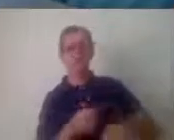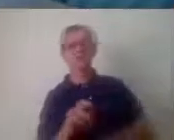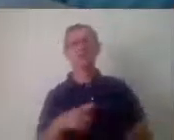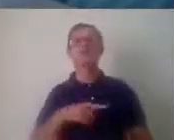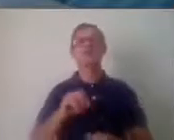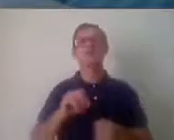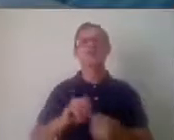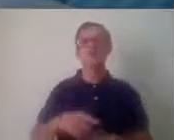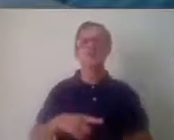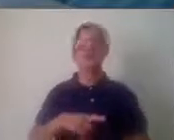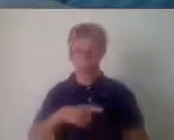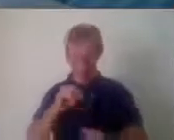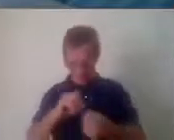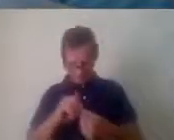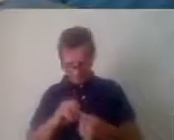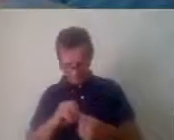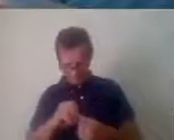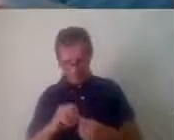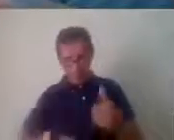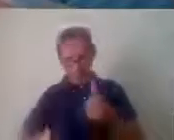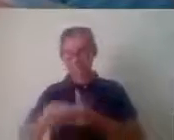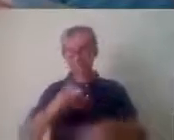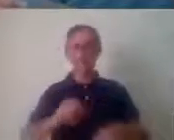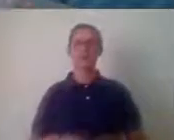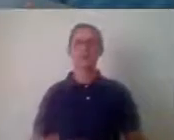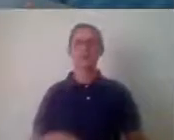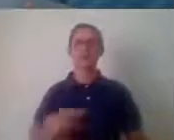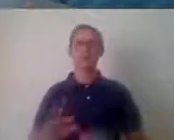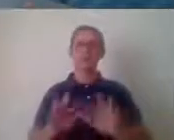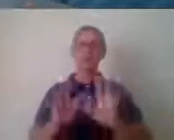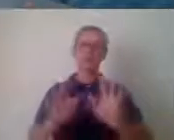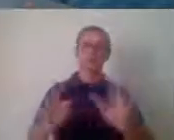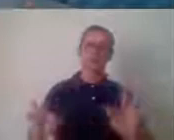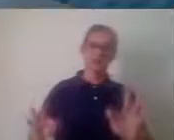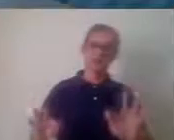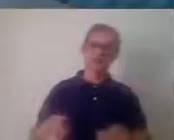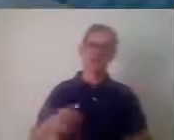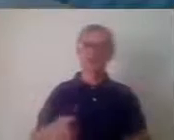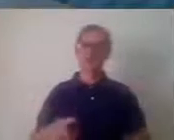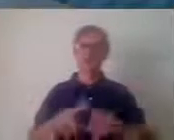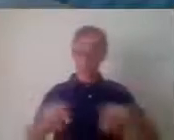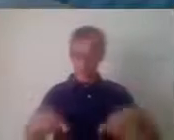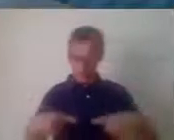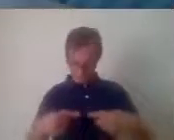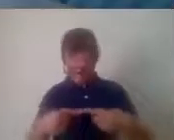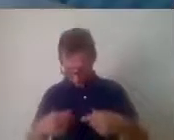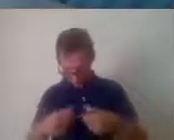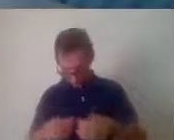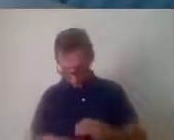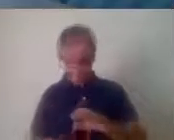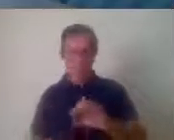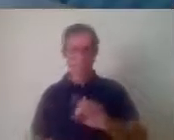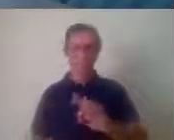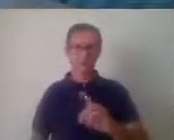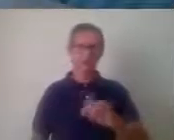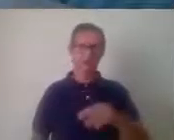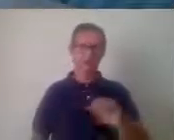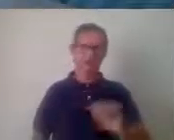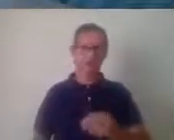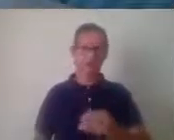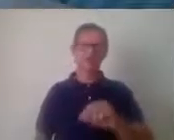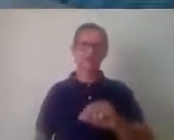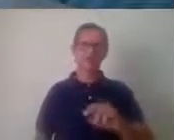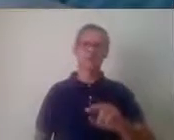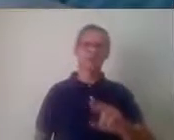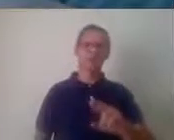ter que fazer? Você vai ter que fazer uma transformação da sua função e da sua região, que está em coordenada cartesiana, você vai passar para a coordenada